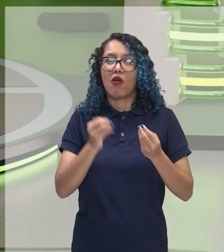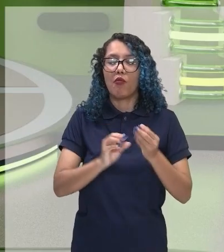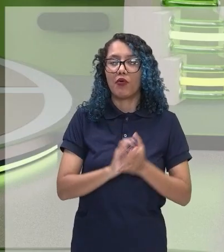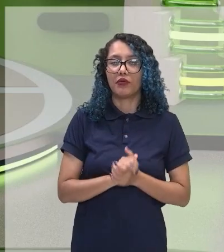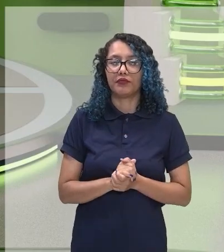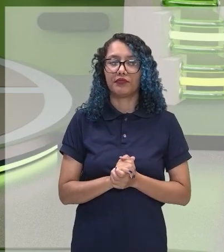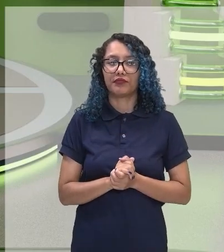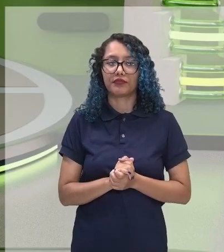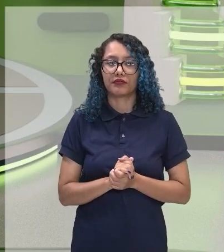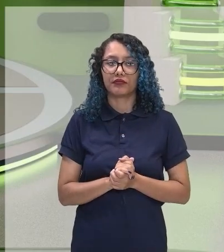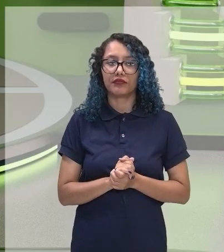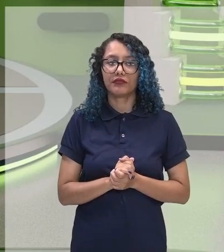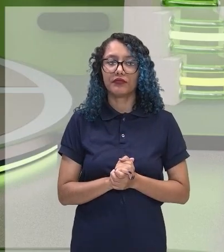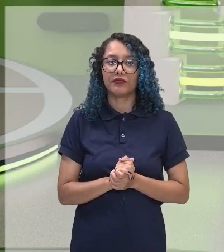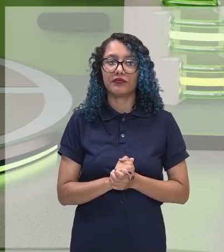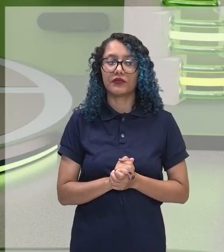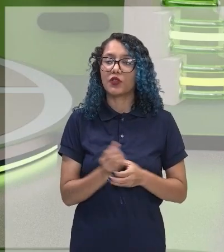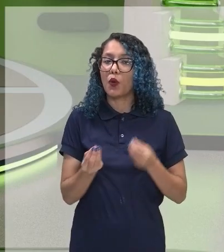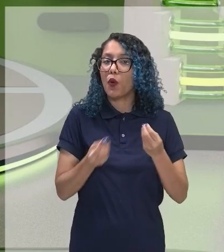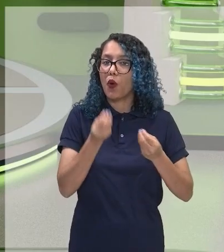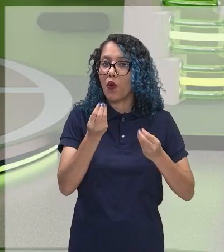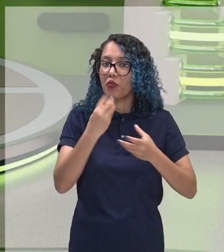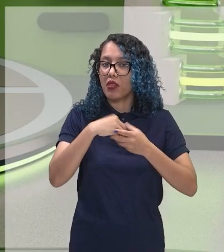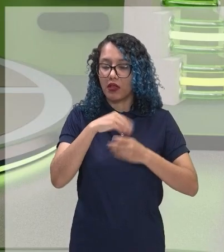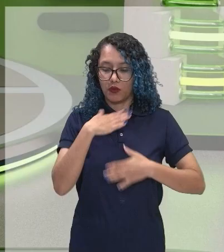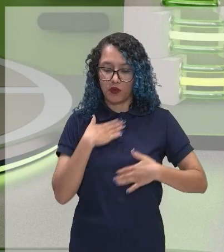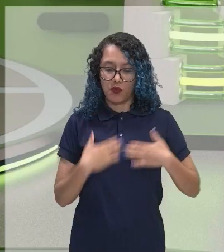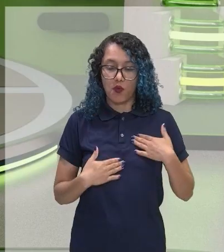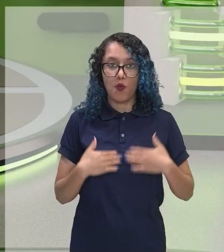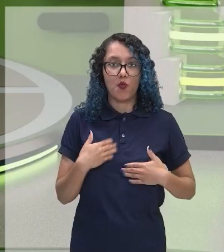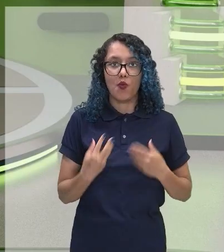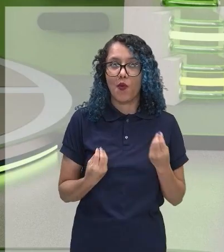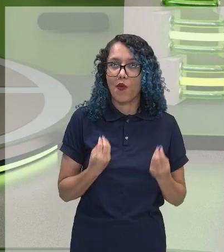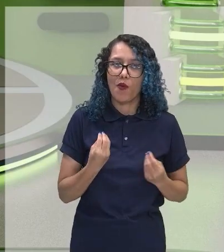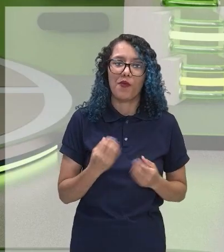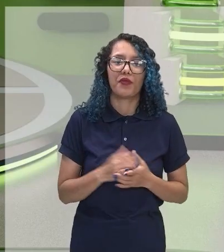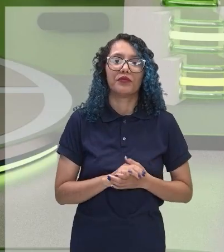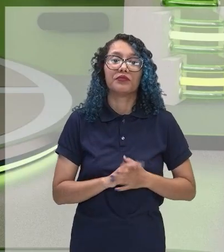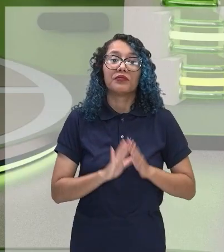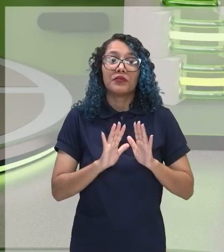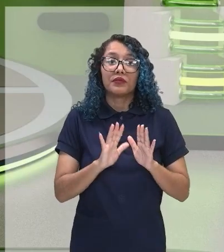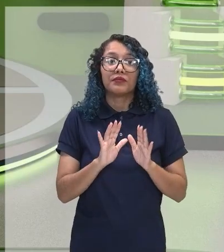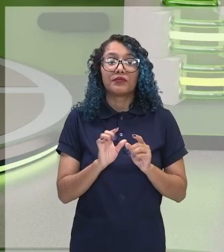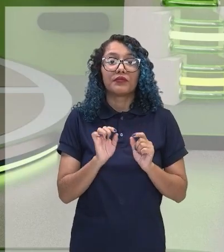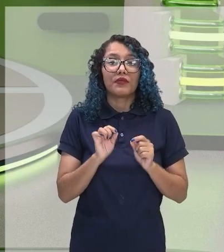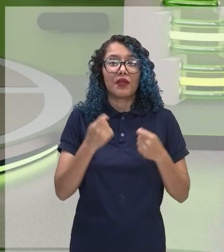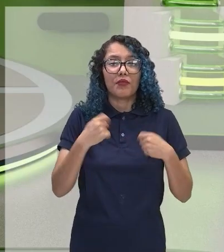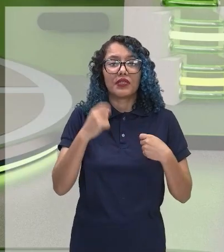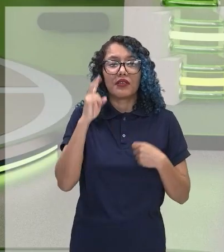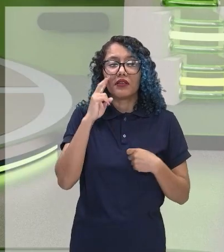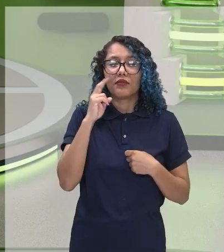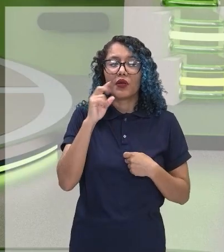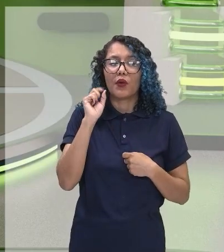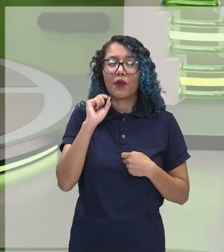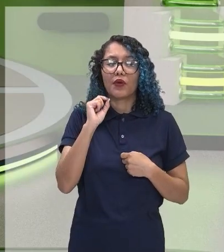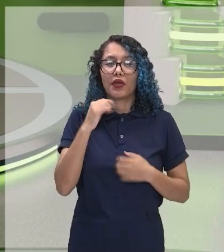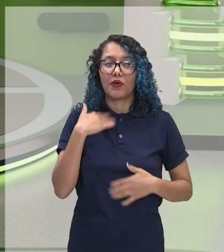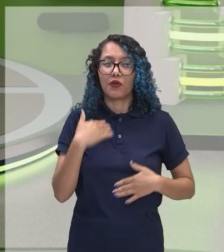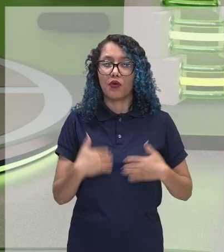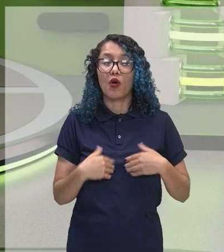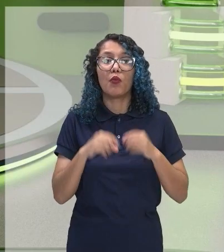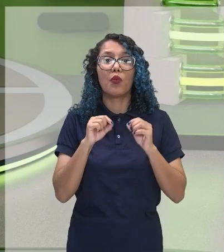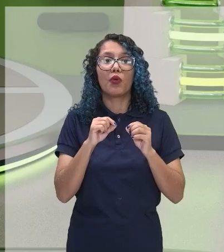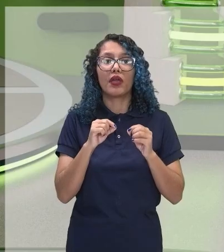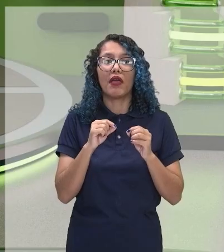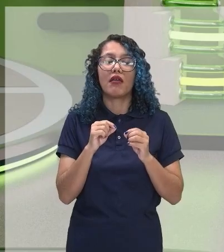no nosso corpo essa chamada puberdade. Primeiro, a gente precisa lembrar que o nosso organismo ele é composto por glândulas,